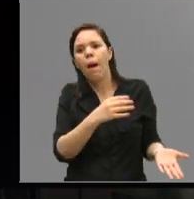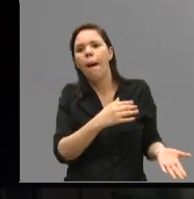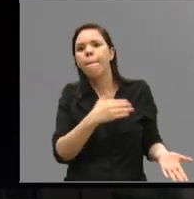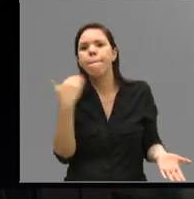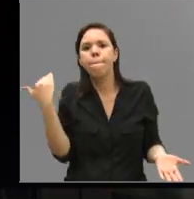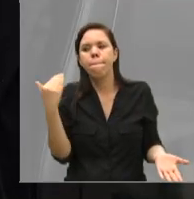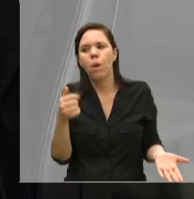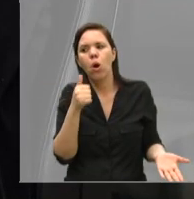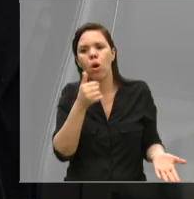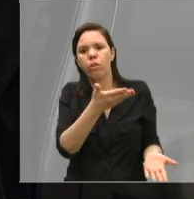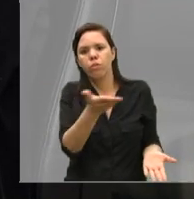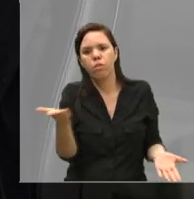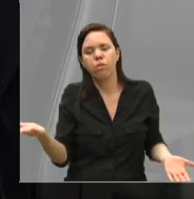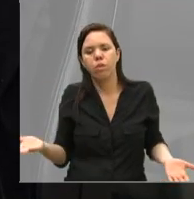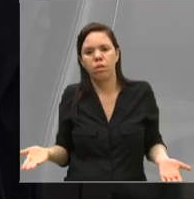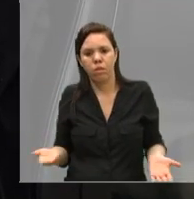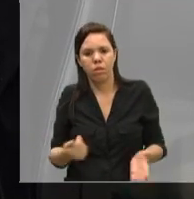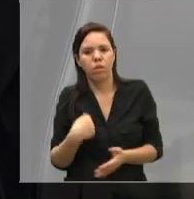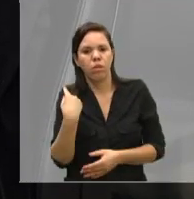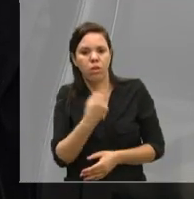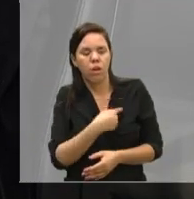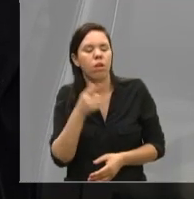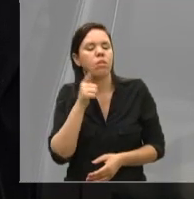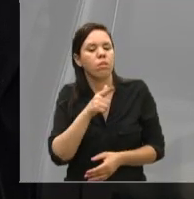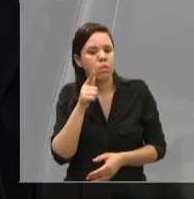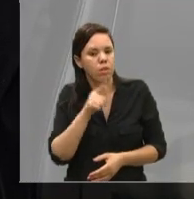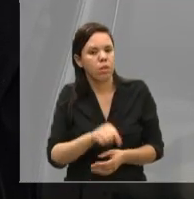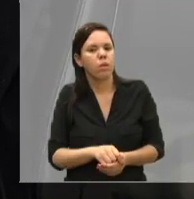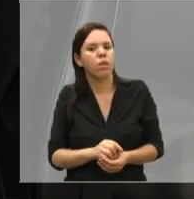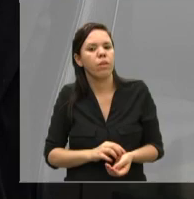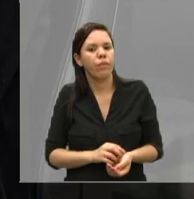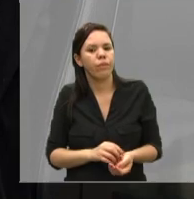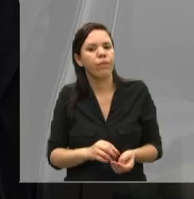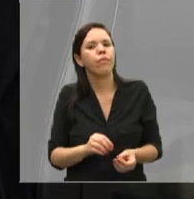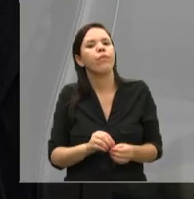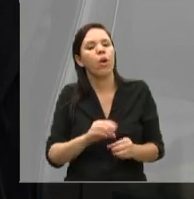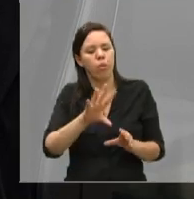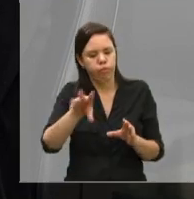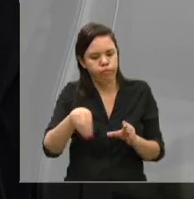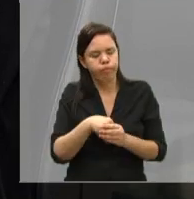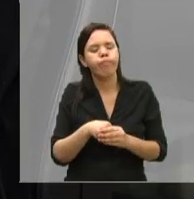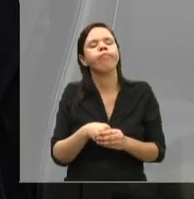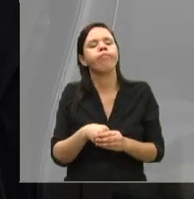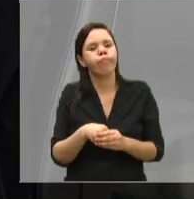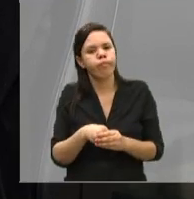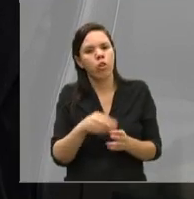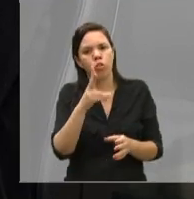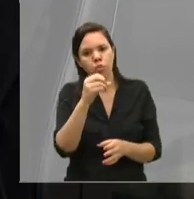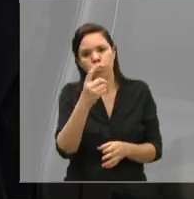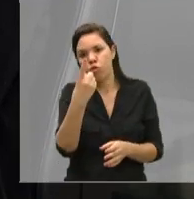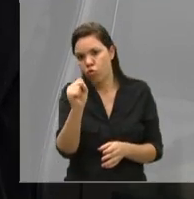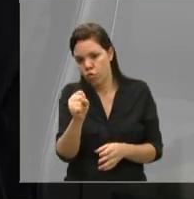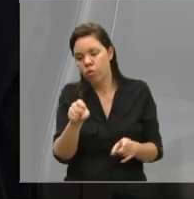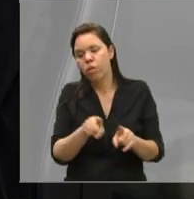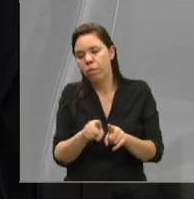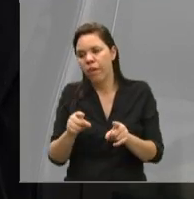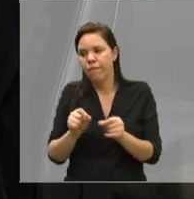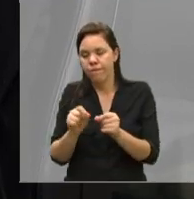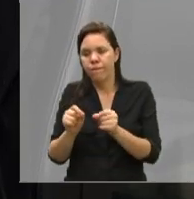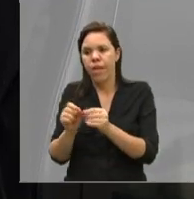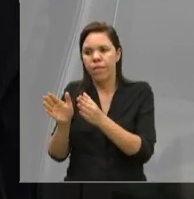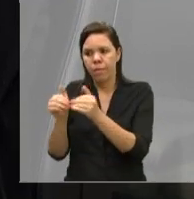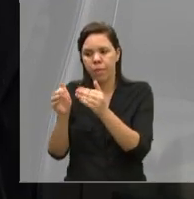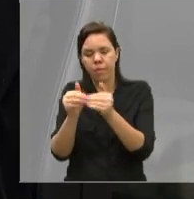exemplo. Então, nós conseguimos, foi instalado em 2018, nós fizemos uma solicitação, também junto com os